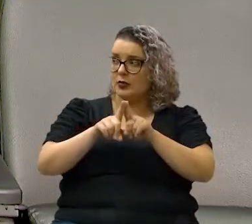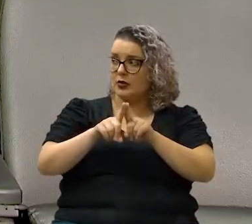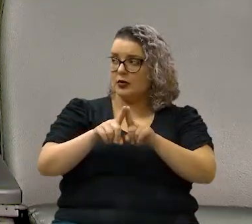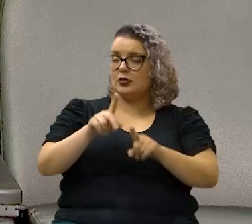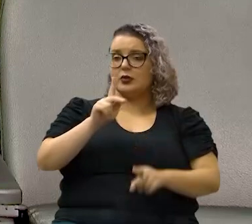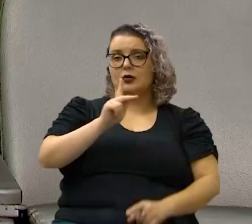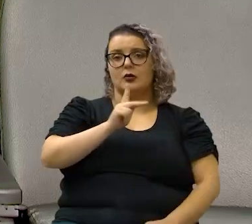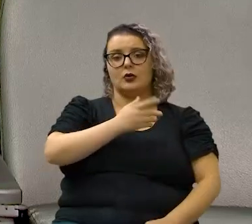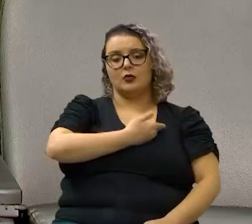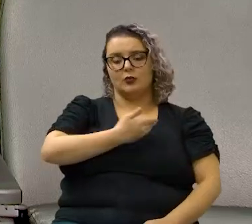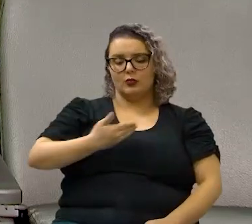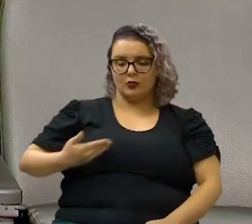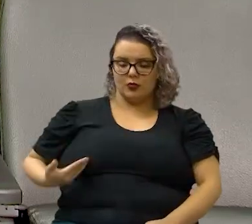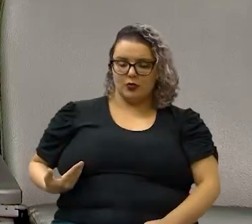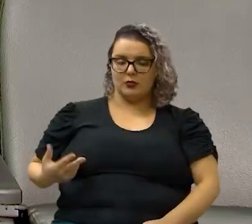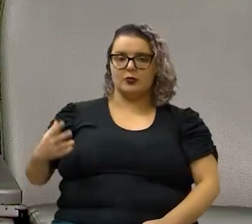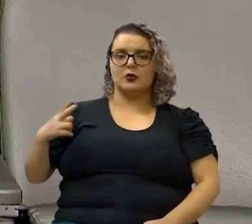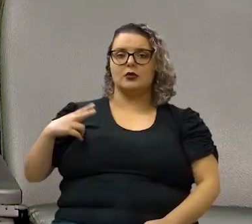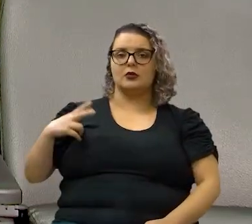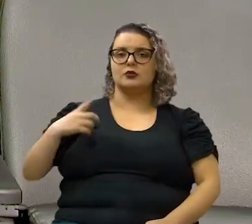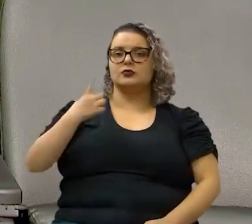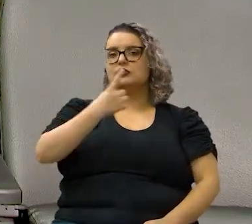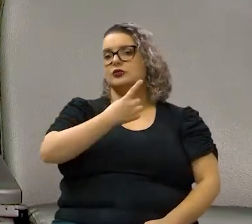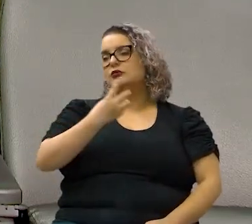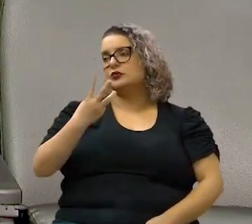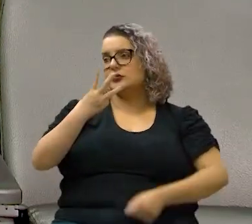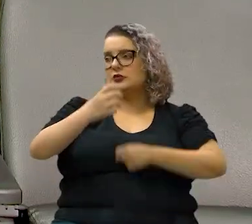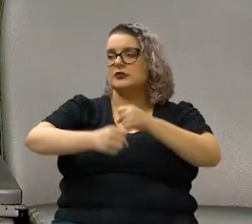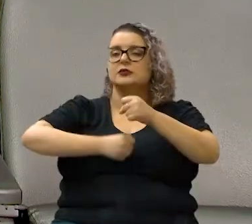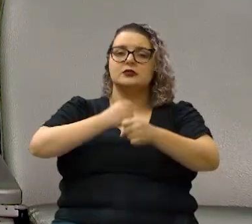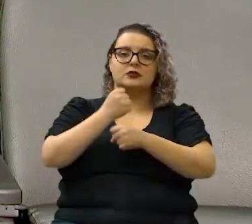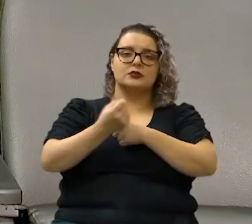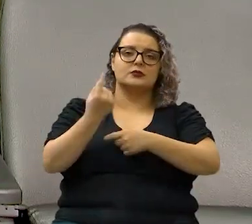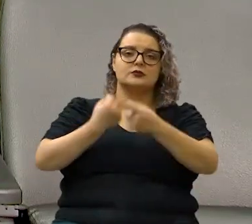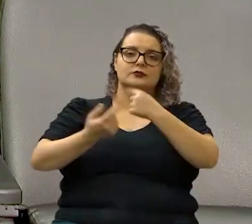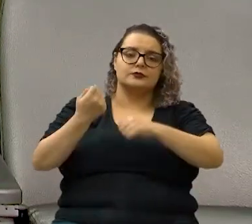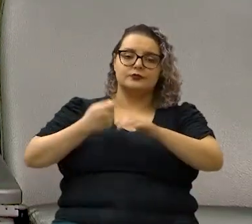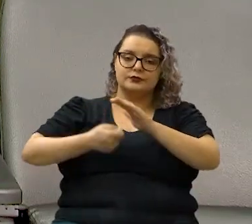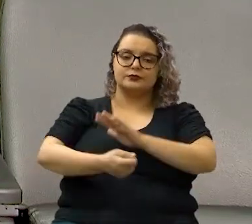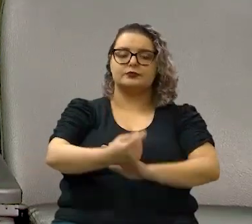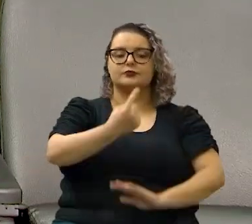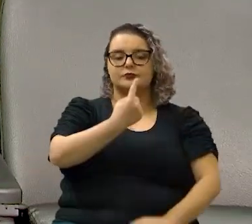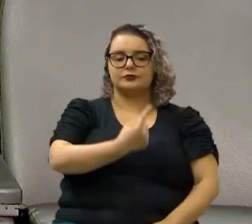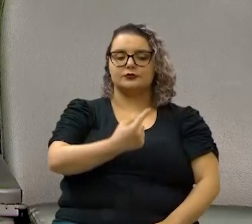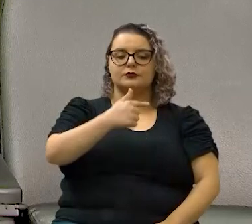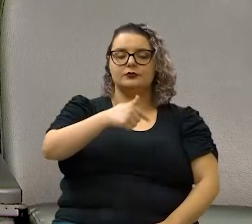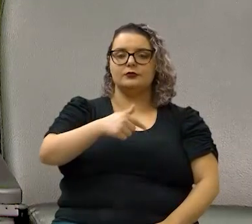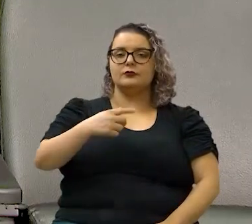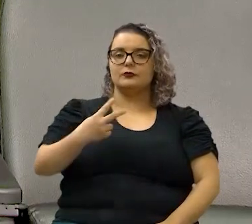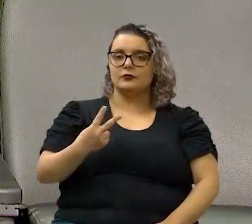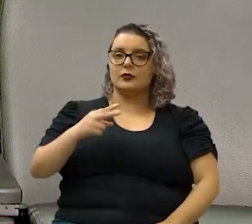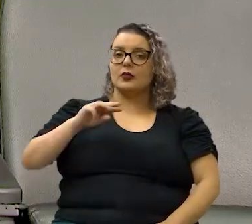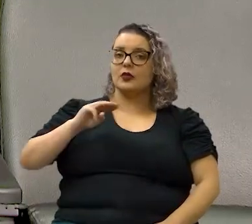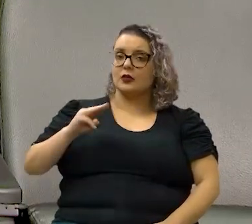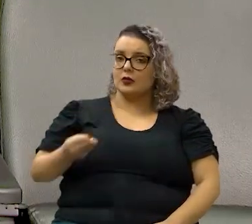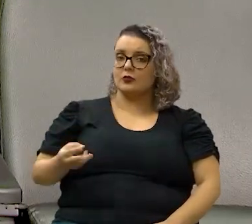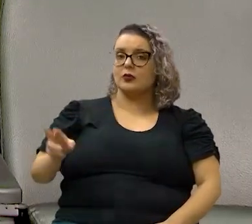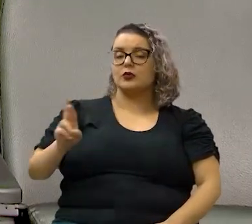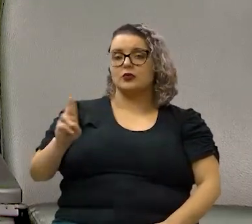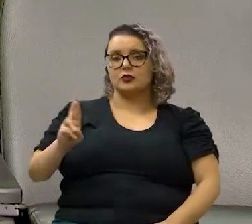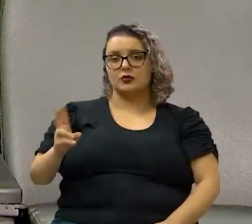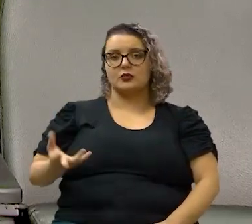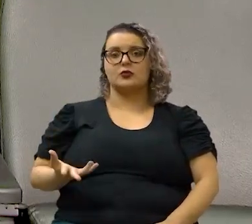parceria público-privada, um contrato de 13 anos, previsão de investimento de 172 milhões